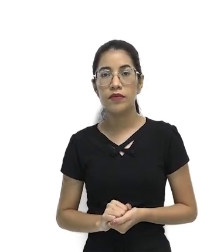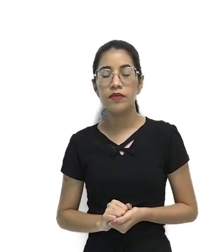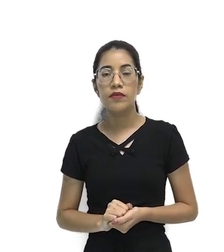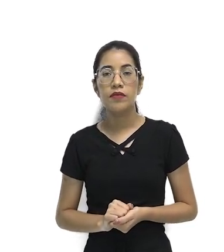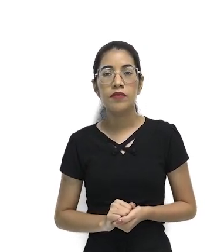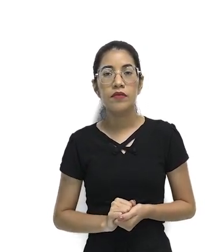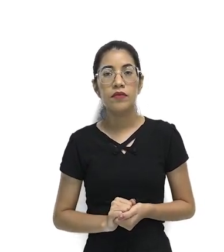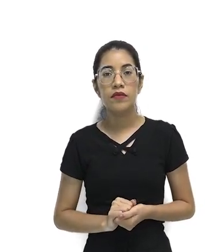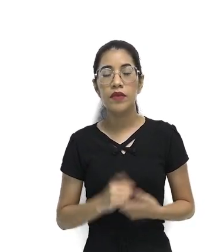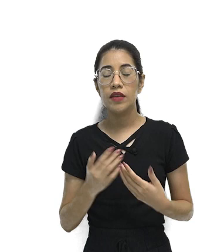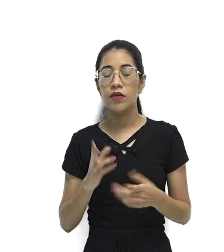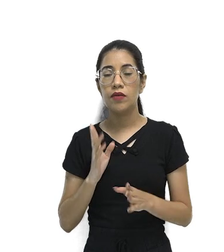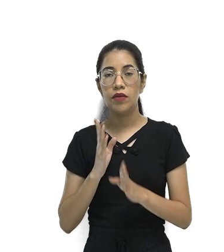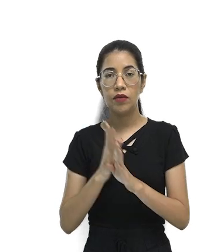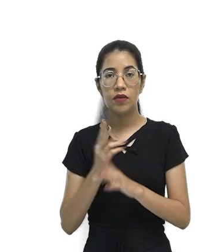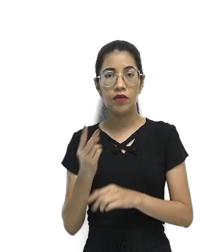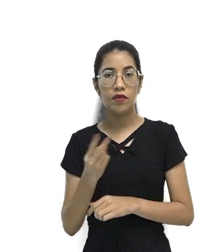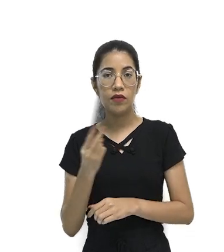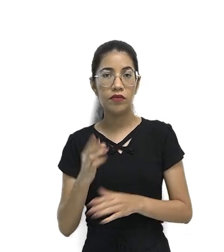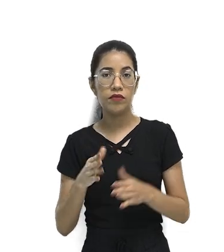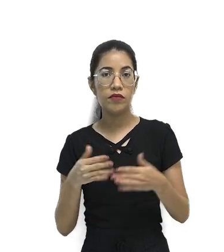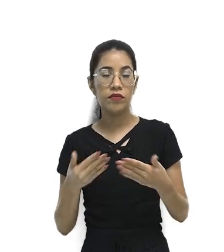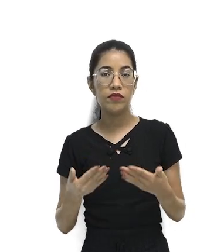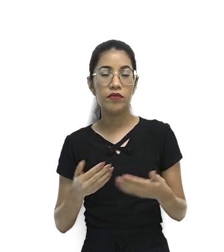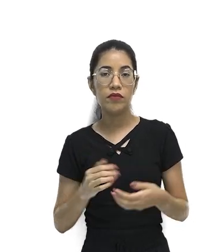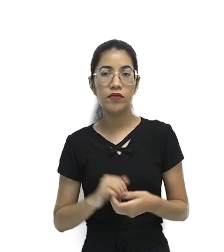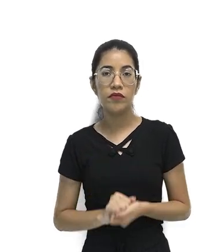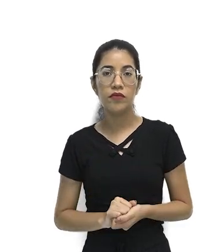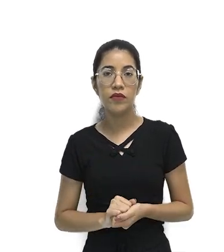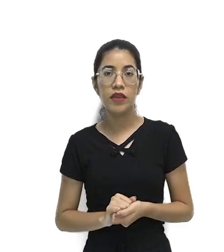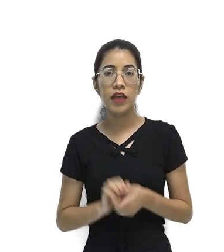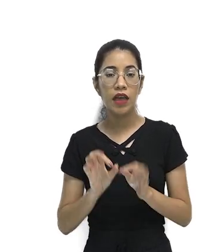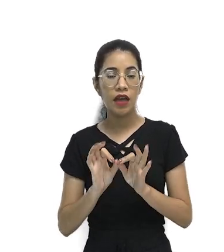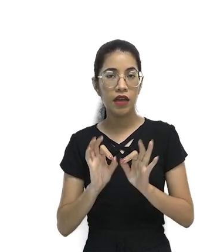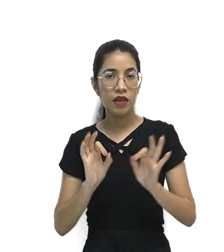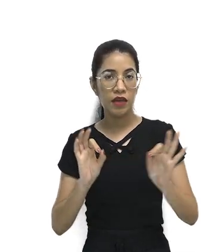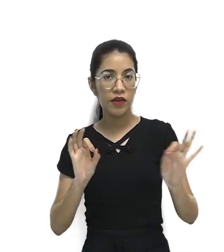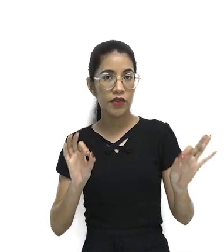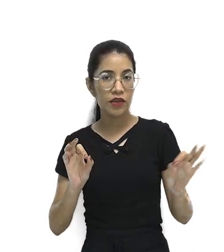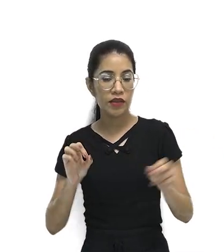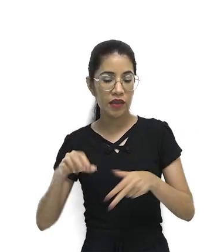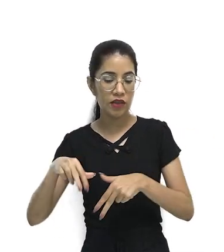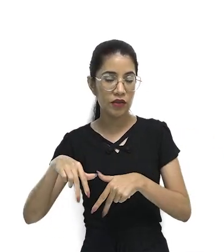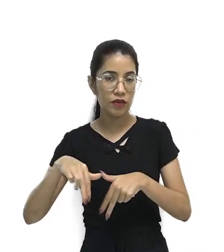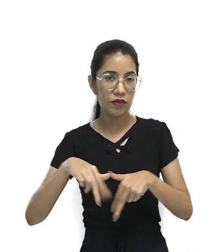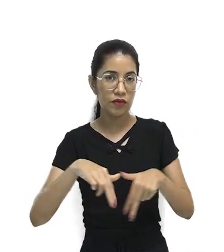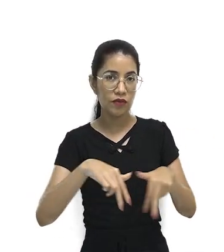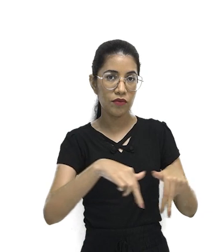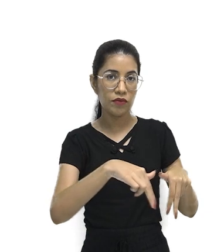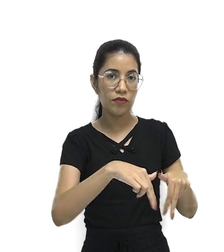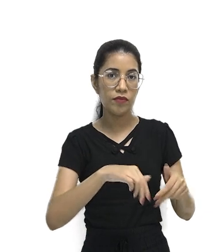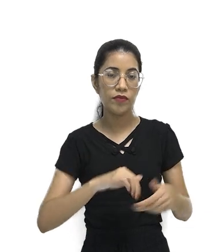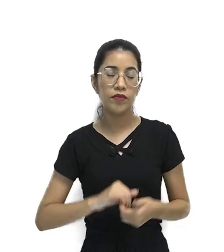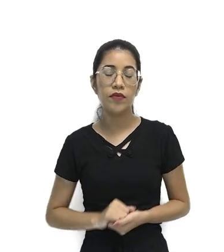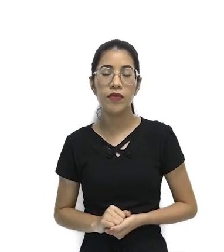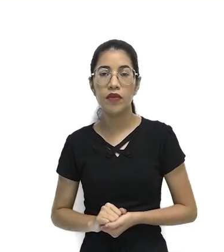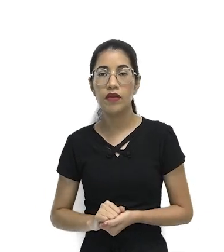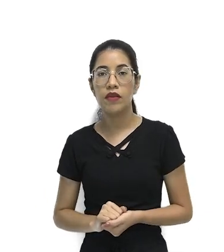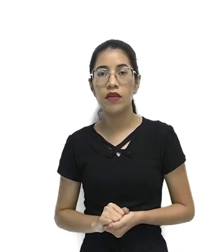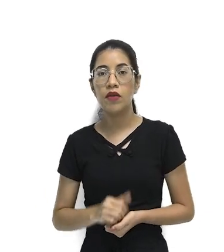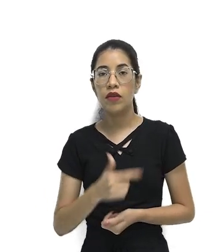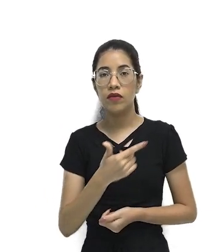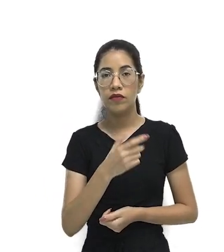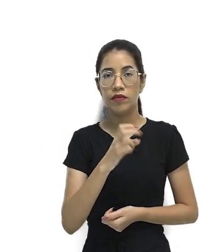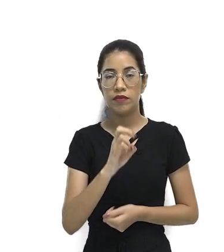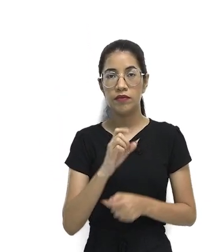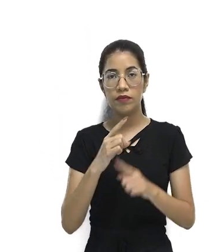Que aí eu vou encontrar o valor da distância que eles percorreram, tá? 25 vezes 35. Ou